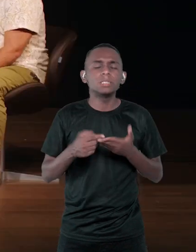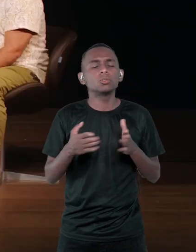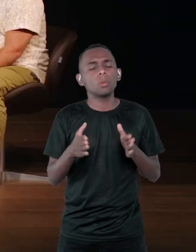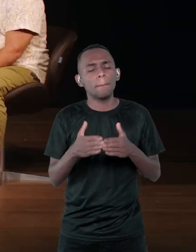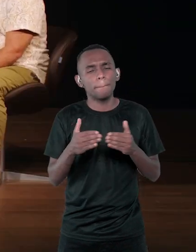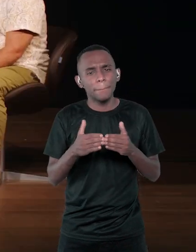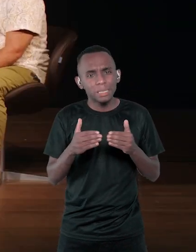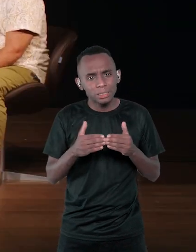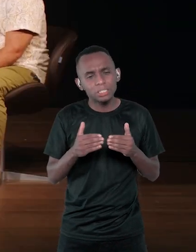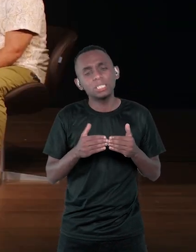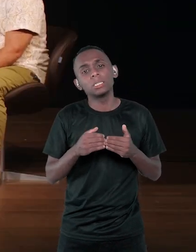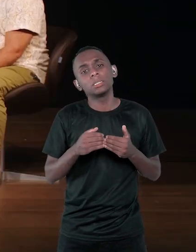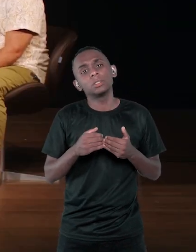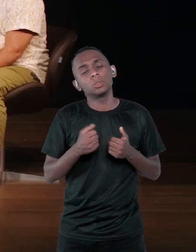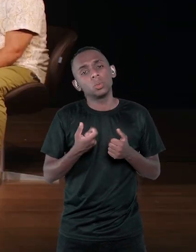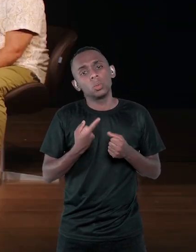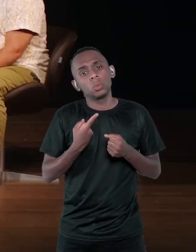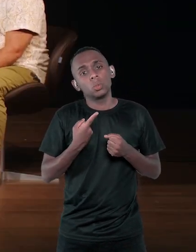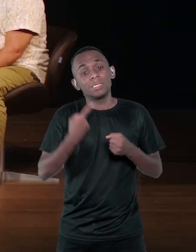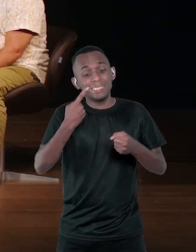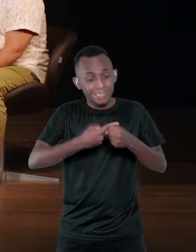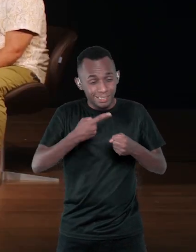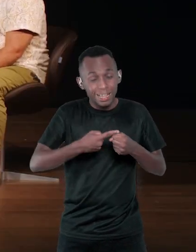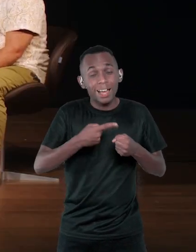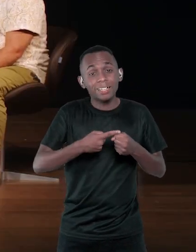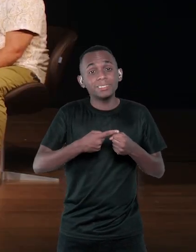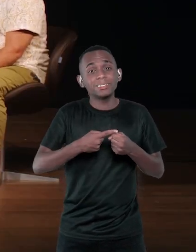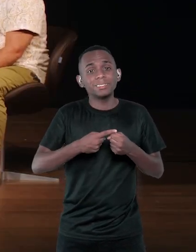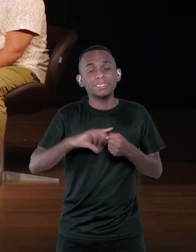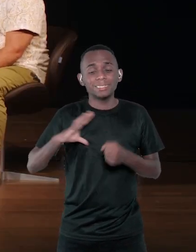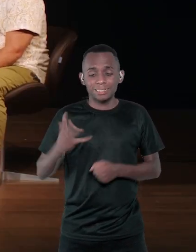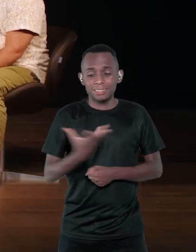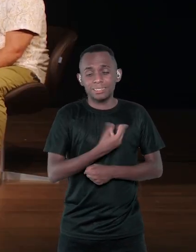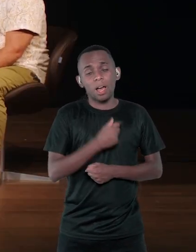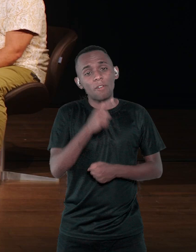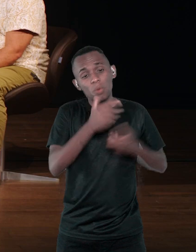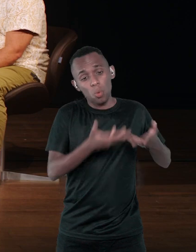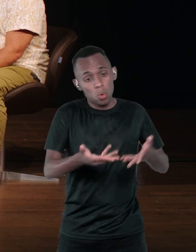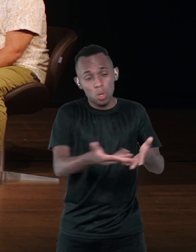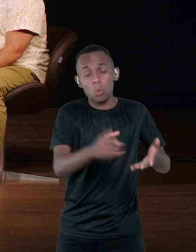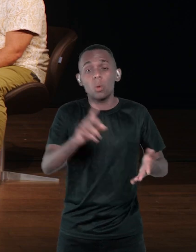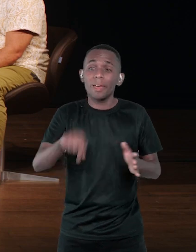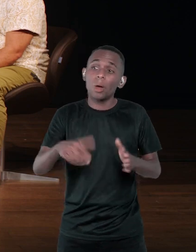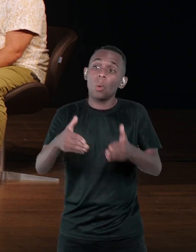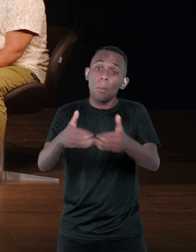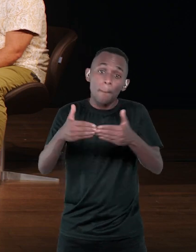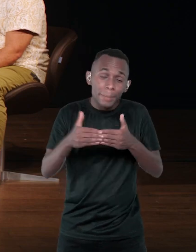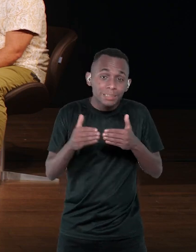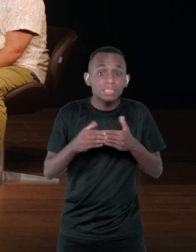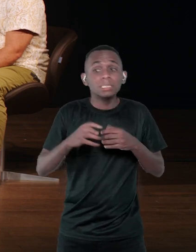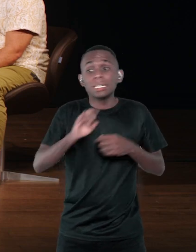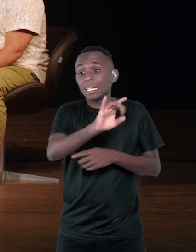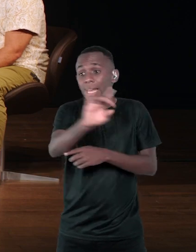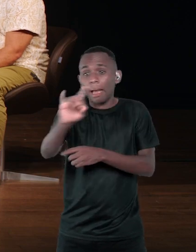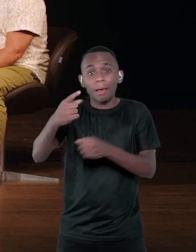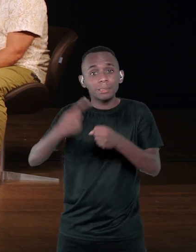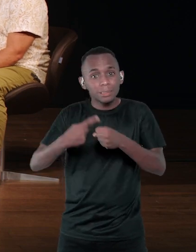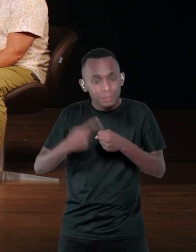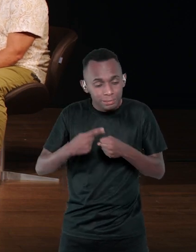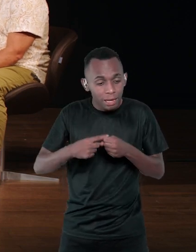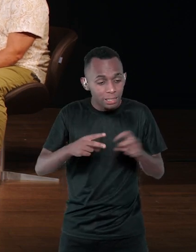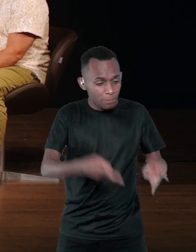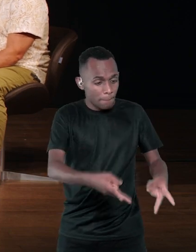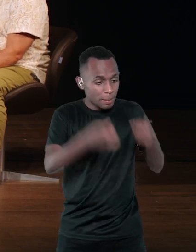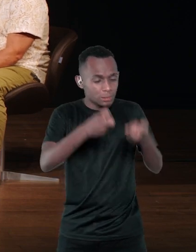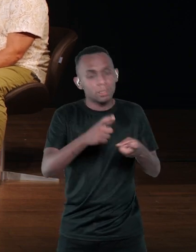apelo, que se chama Cidades, Salvem Seus Rios. É um apelo para que cada cidade olhe para seus recursos